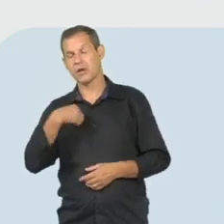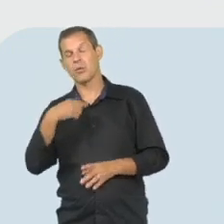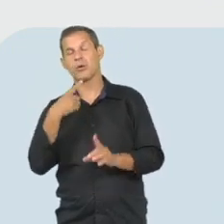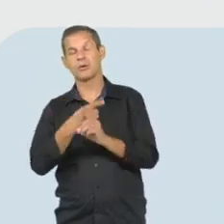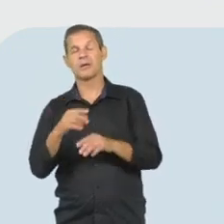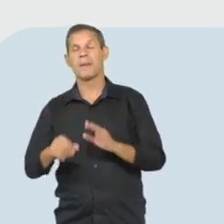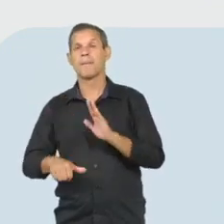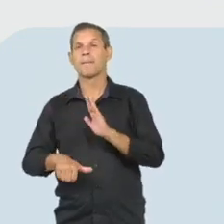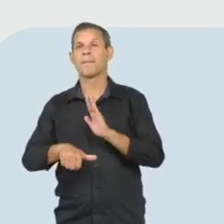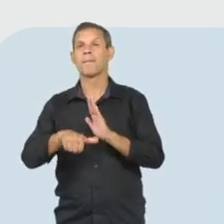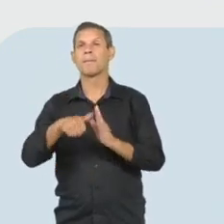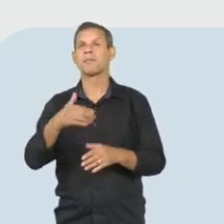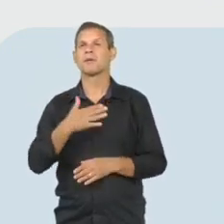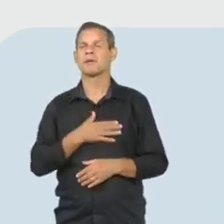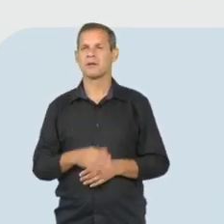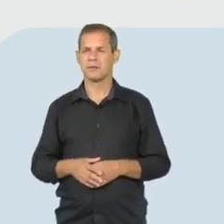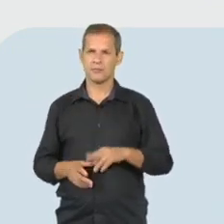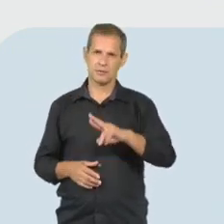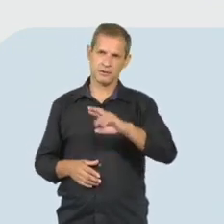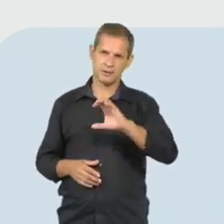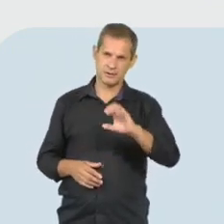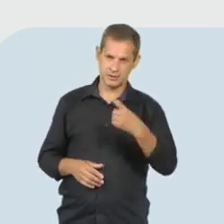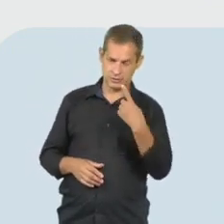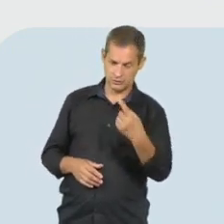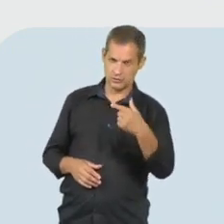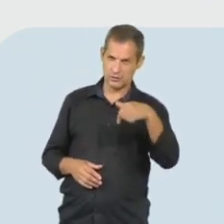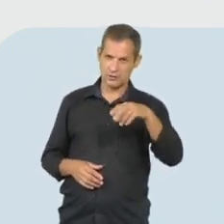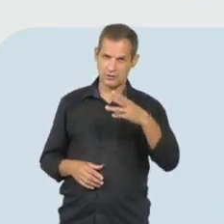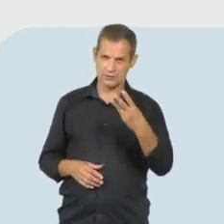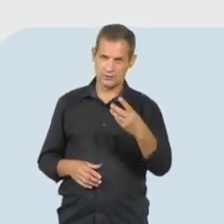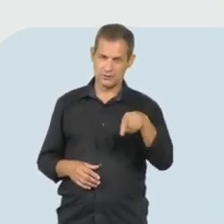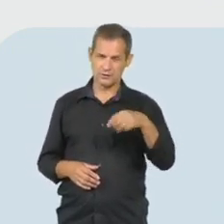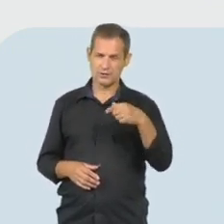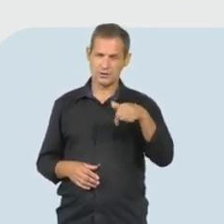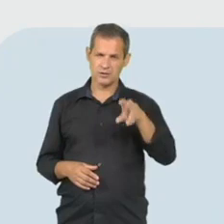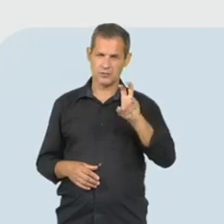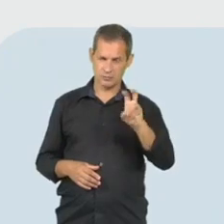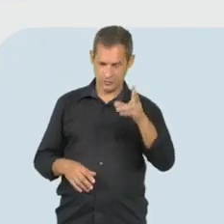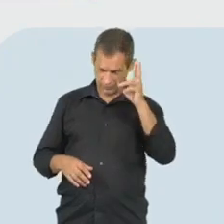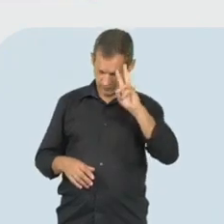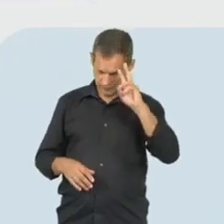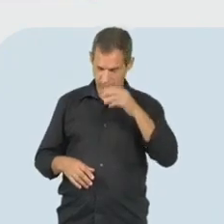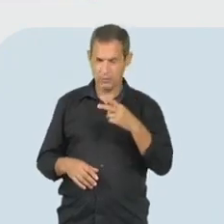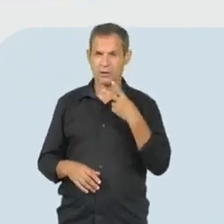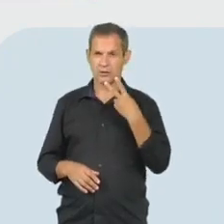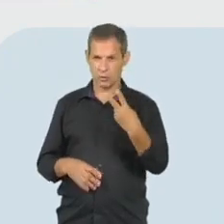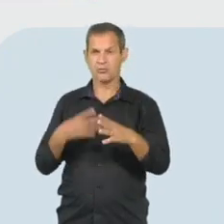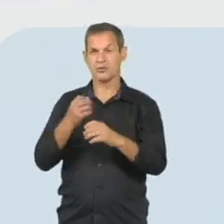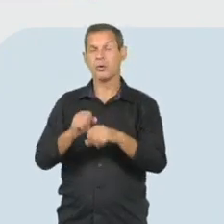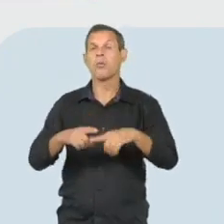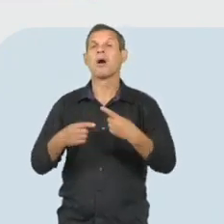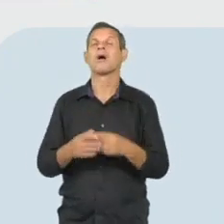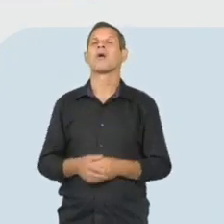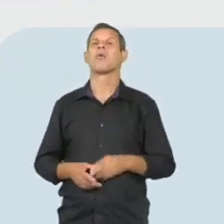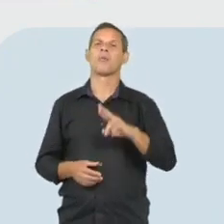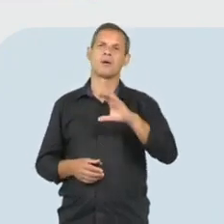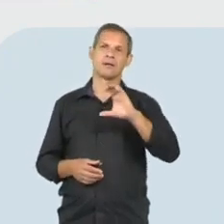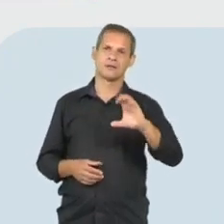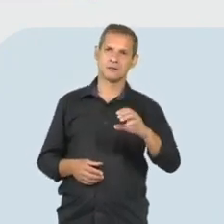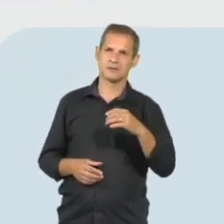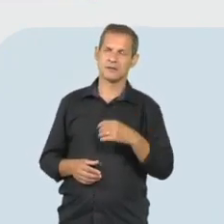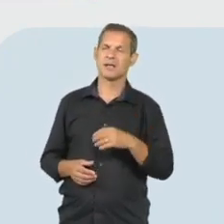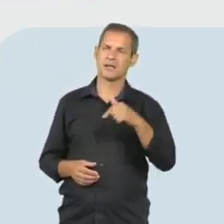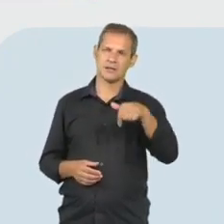primeiro a minha região crítica 1, 73,75. Lembra, a gente tem que dois cálculos, uma região crítica ela